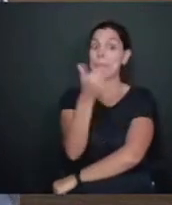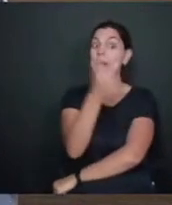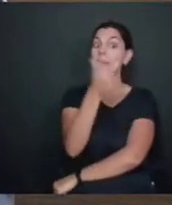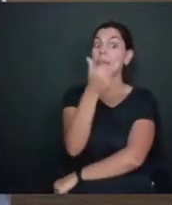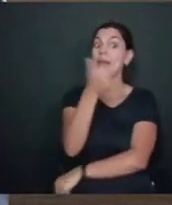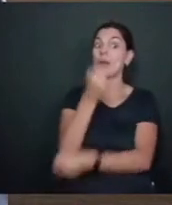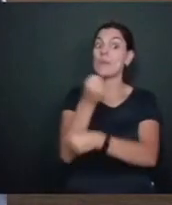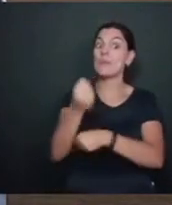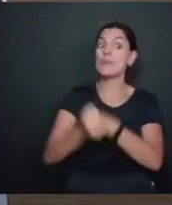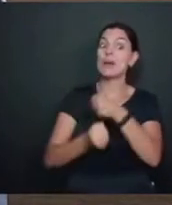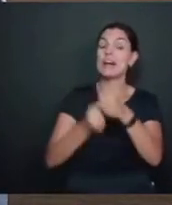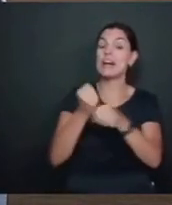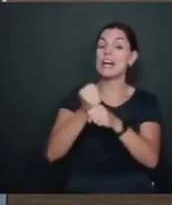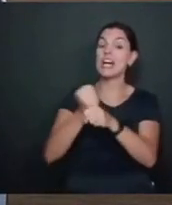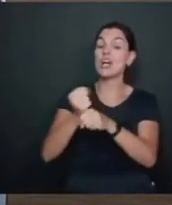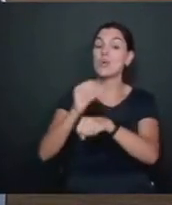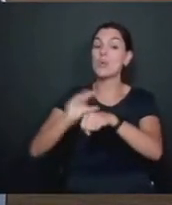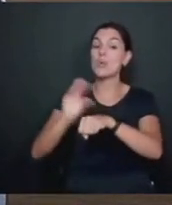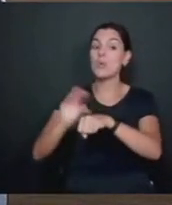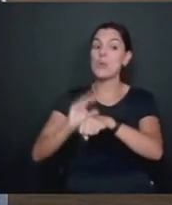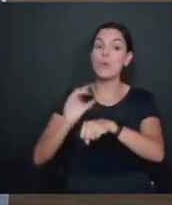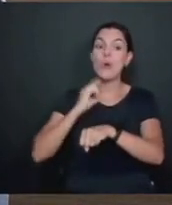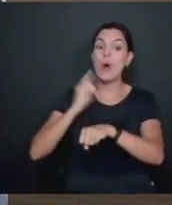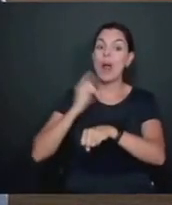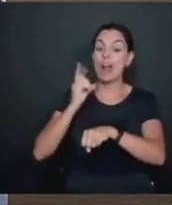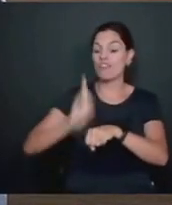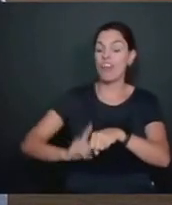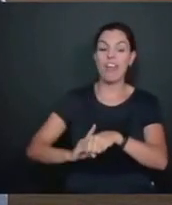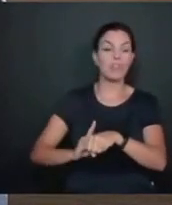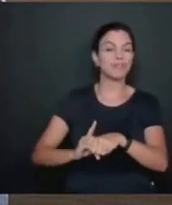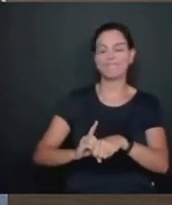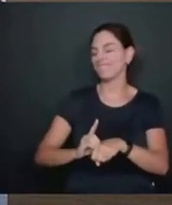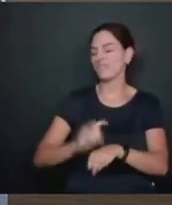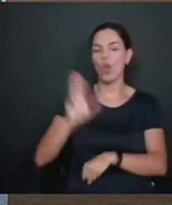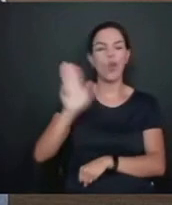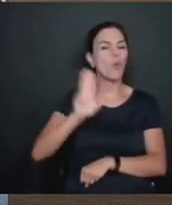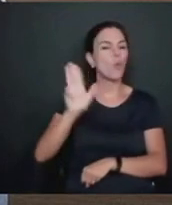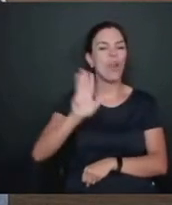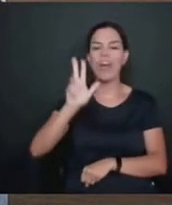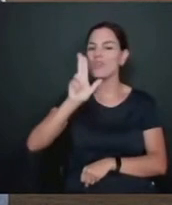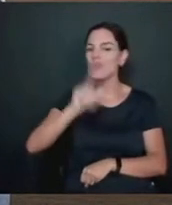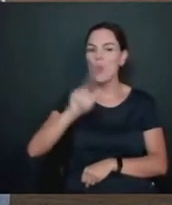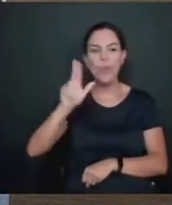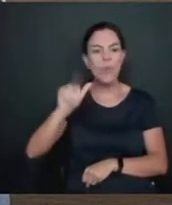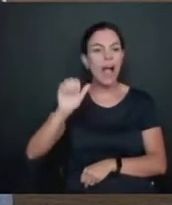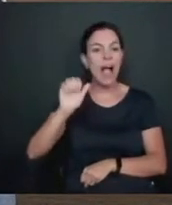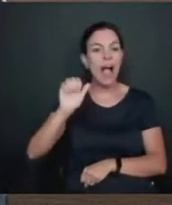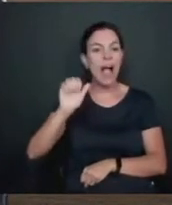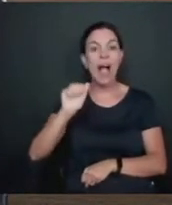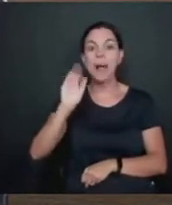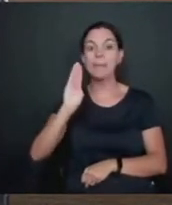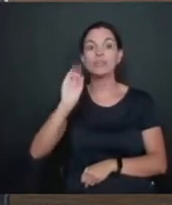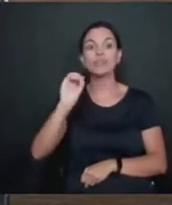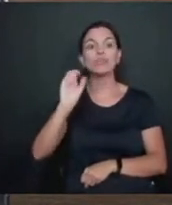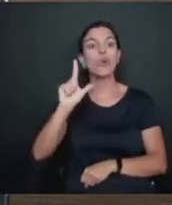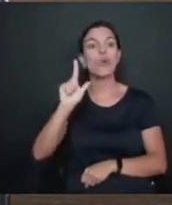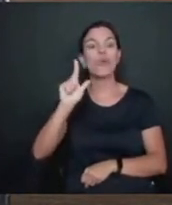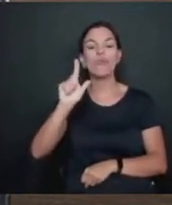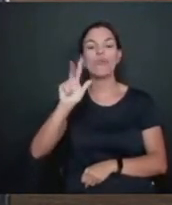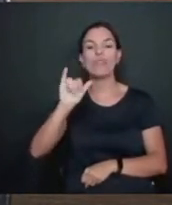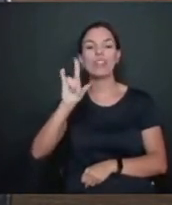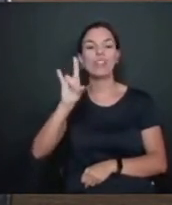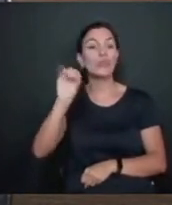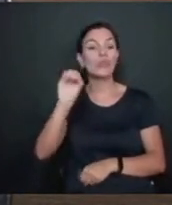Lula não foi absolvido de nenhum dos processos da operação lava jato Vereador Renato esses processos foram